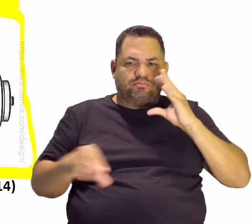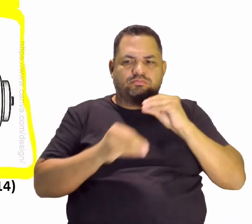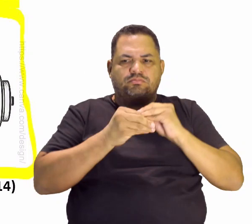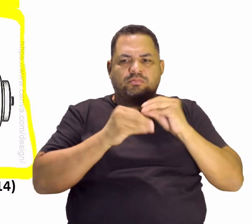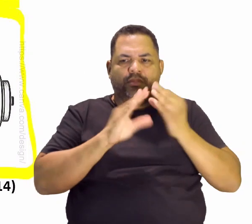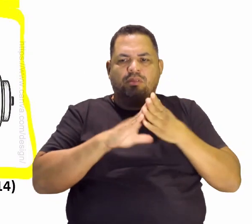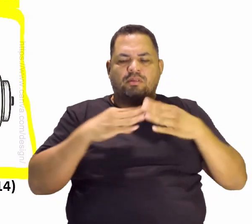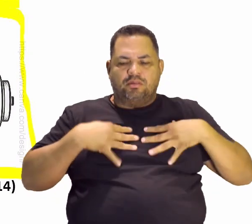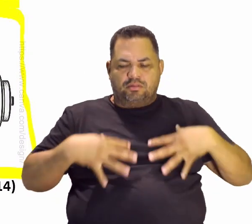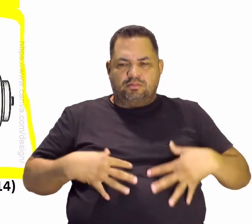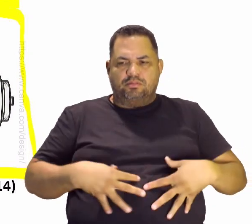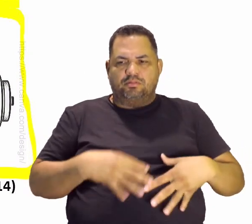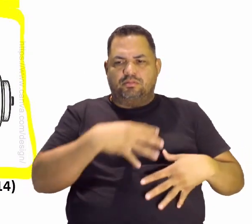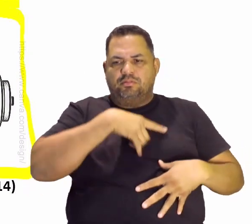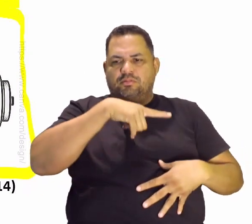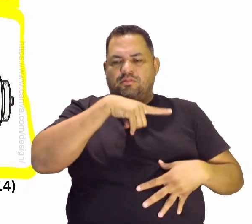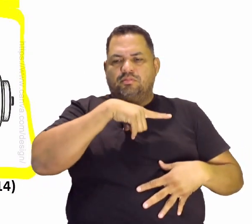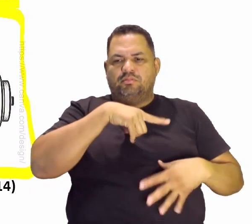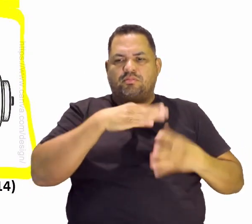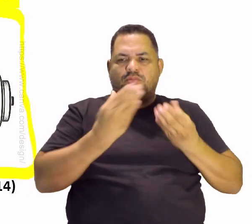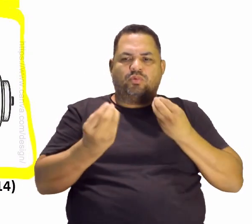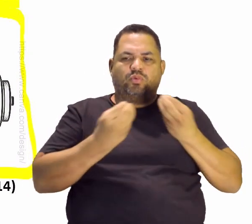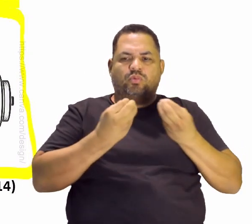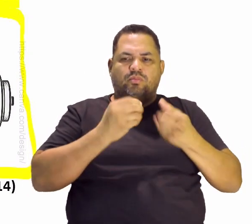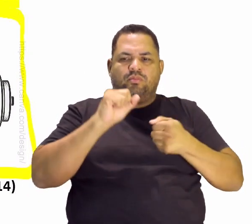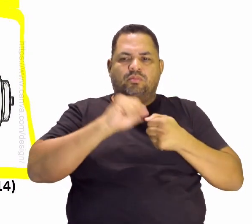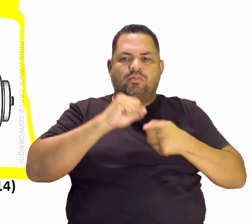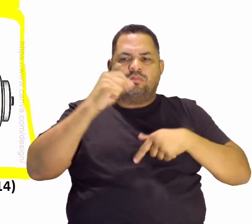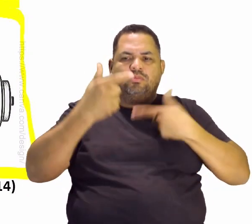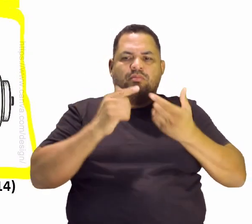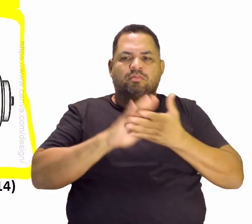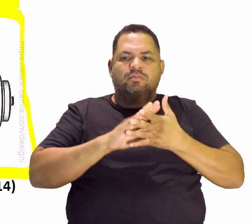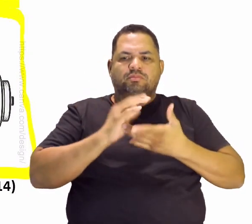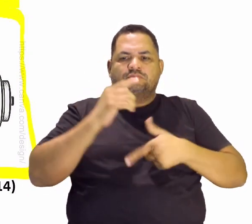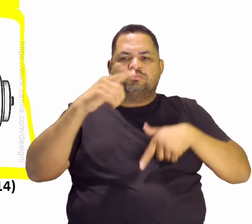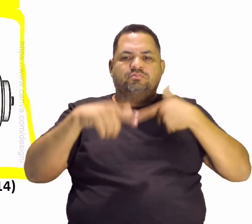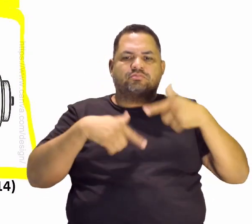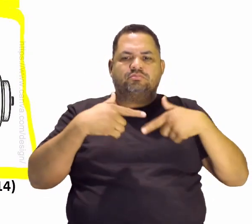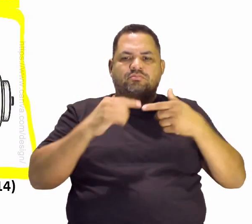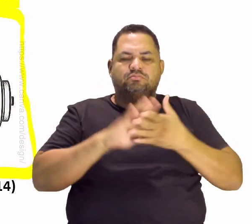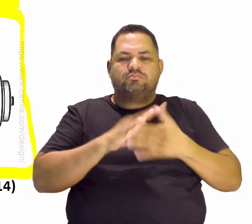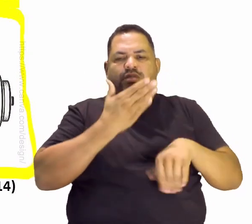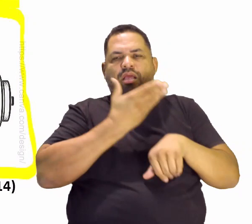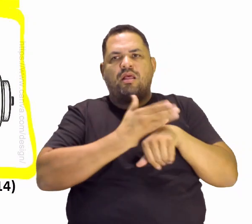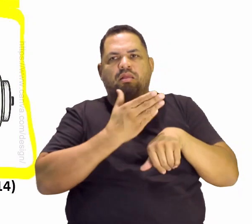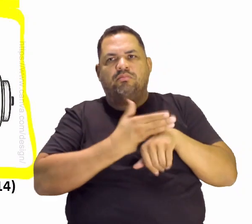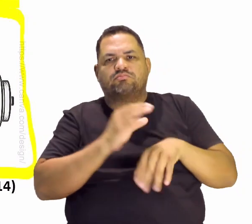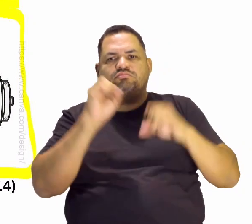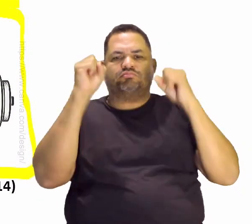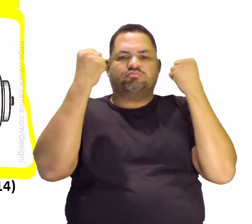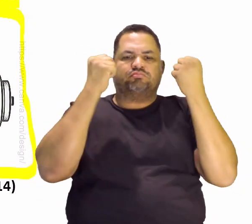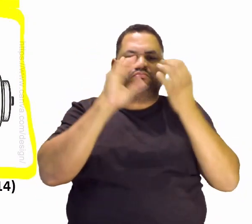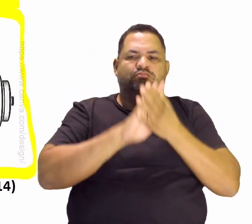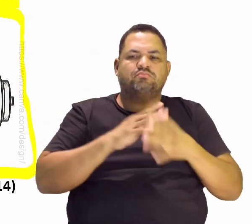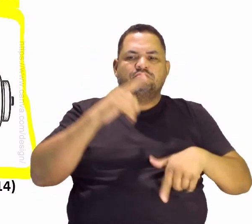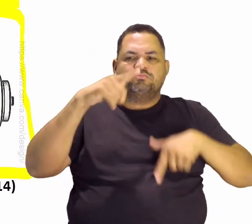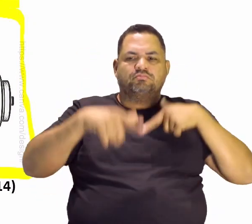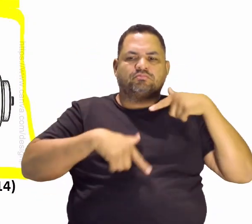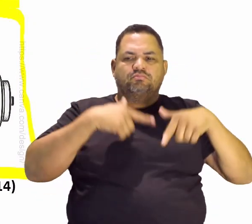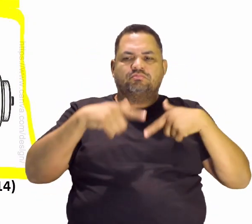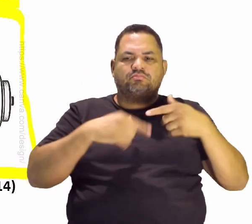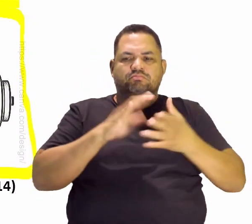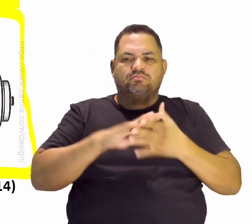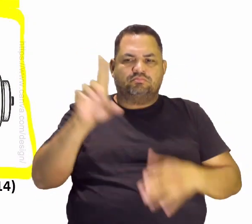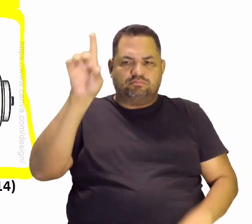organismo. Agora eu tenho como realizar aí as minhas atividades, os meus exercícios físicos, as minhas atividades físicas,